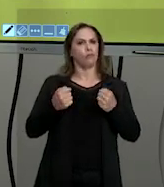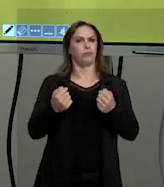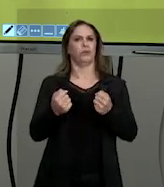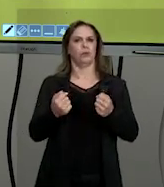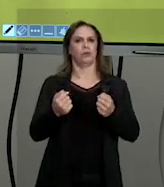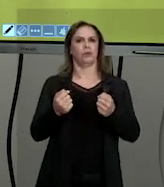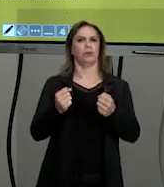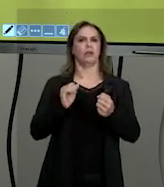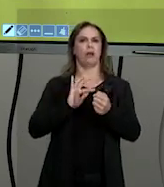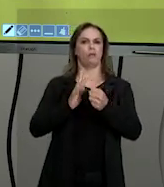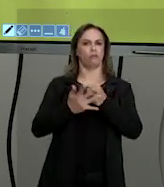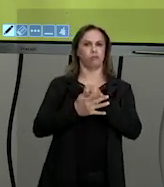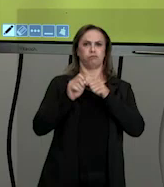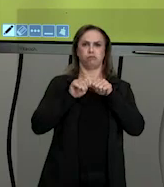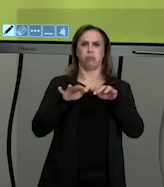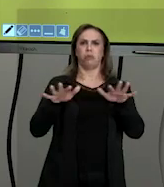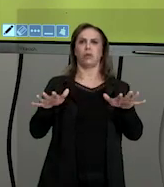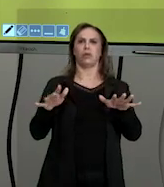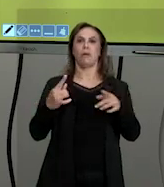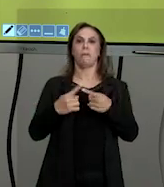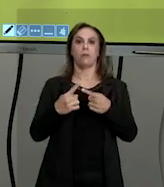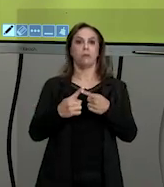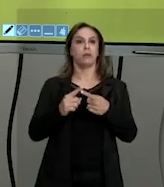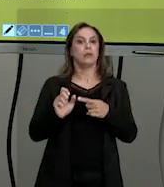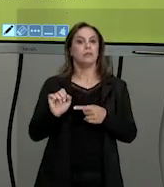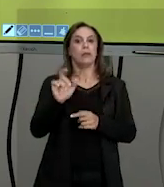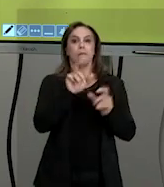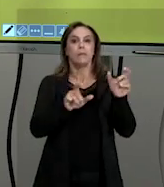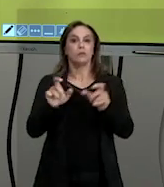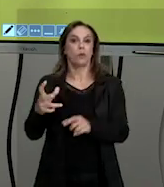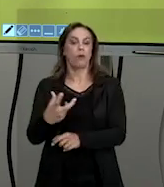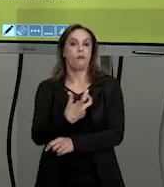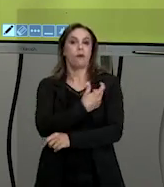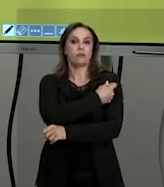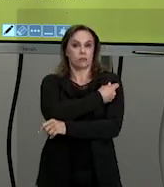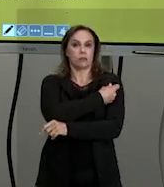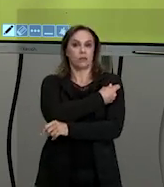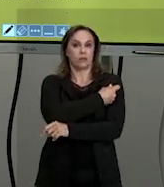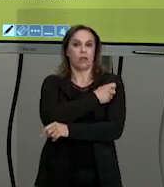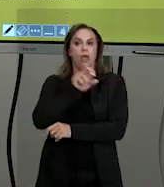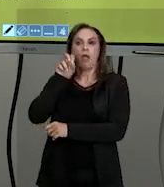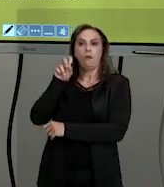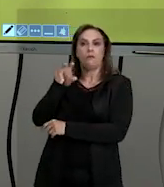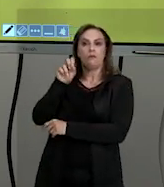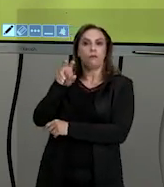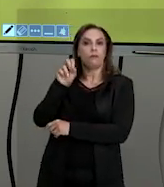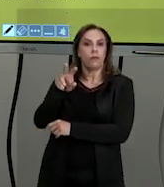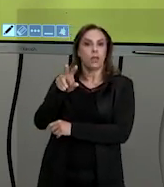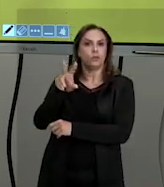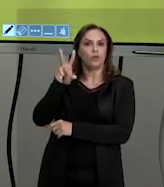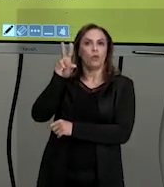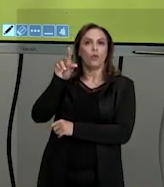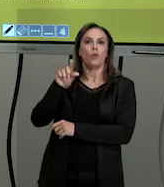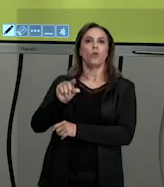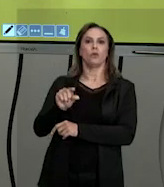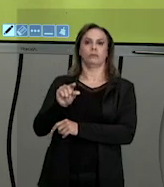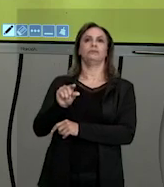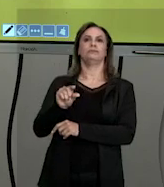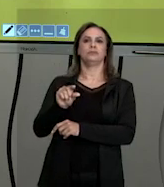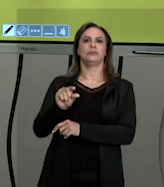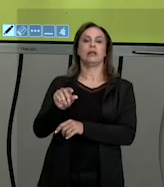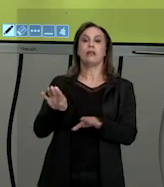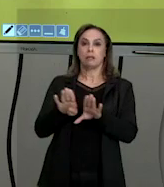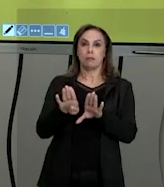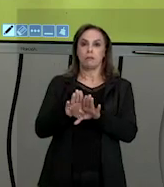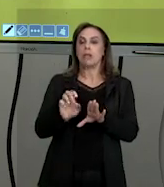circula, né? E menos vulneráveis as pessoas ficam quando esse vírus acomete essas pessoas,